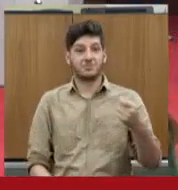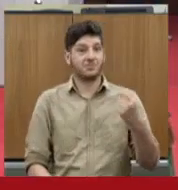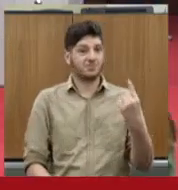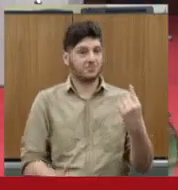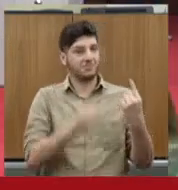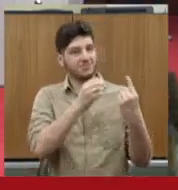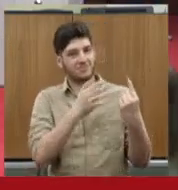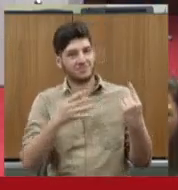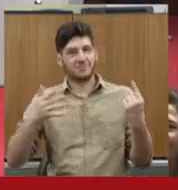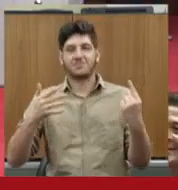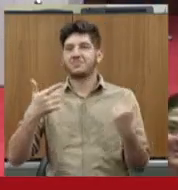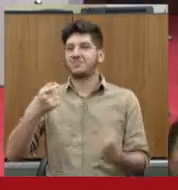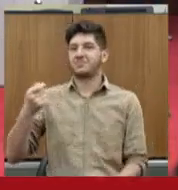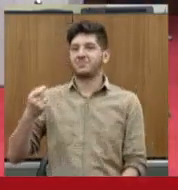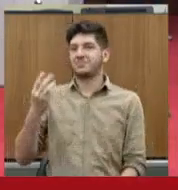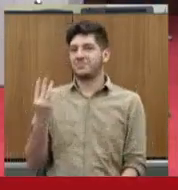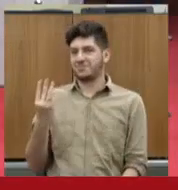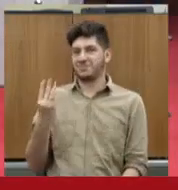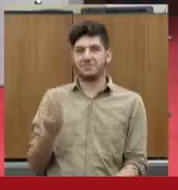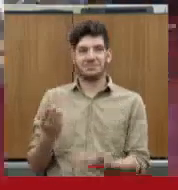2003.